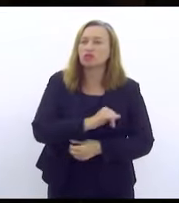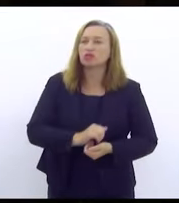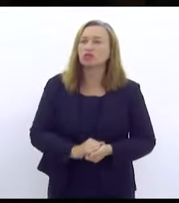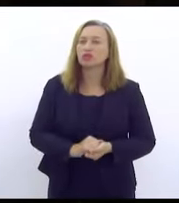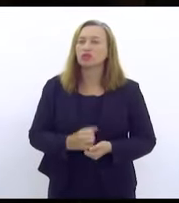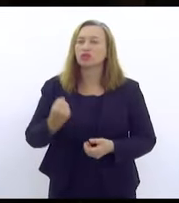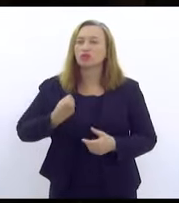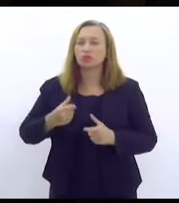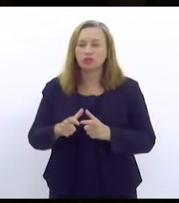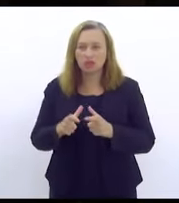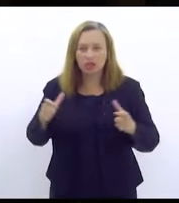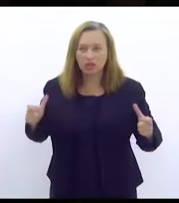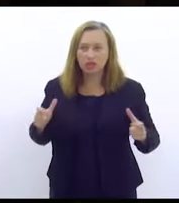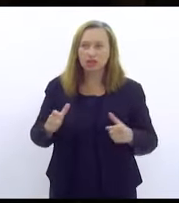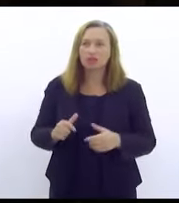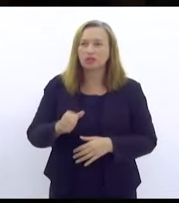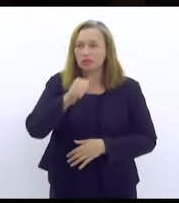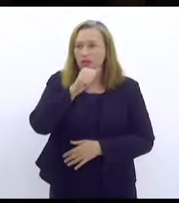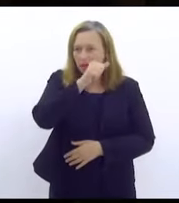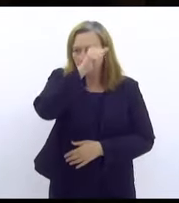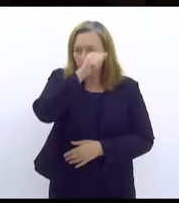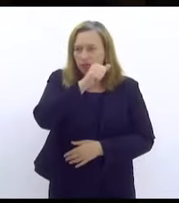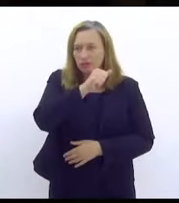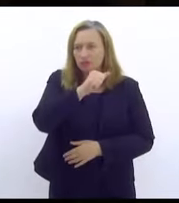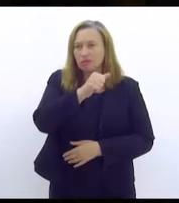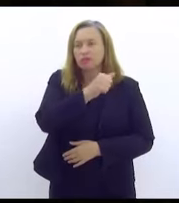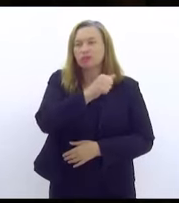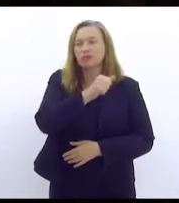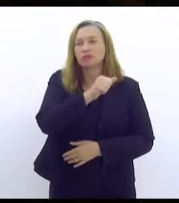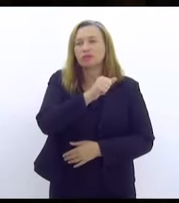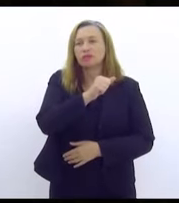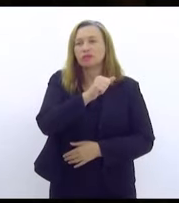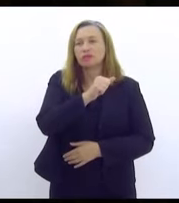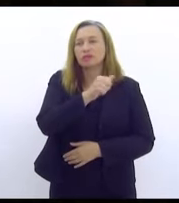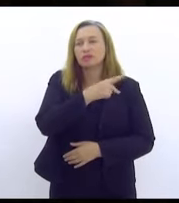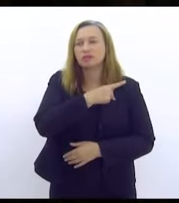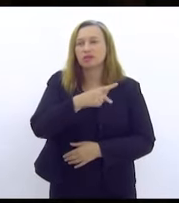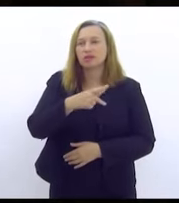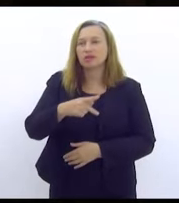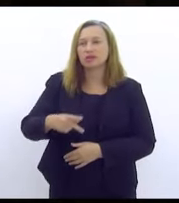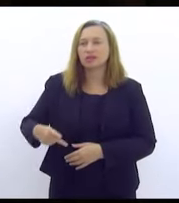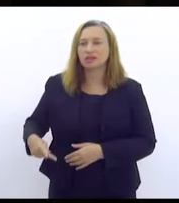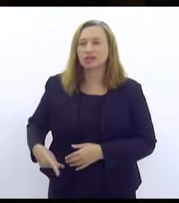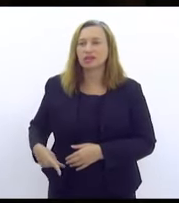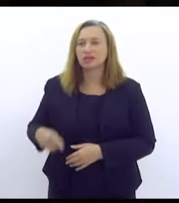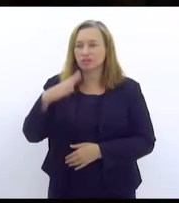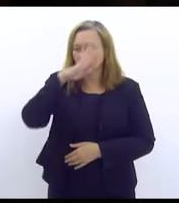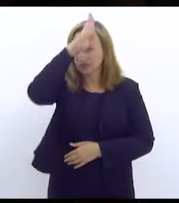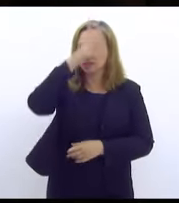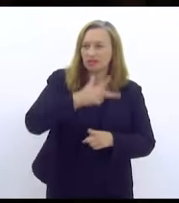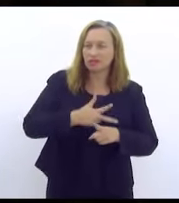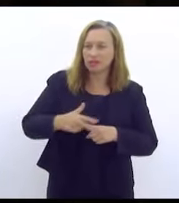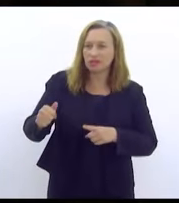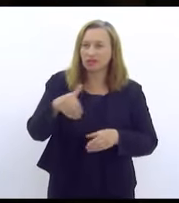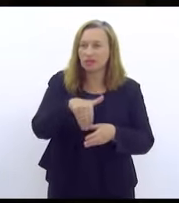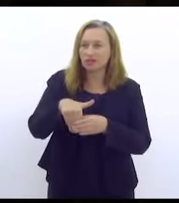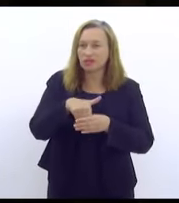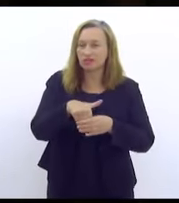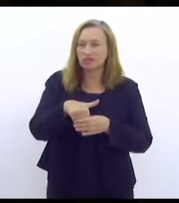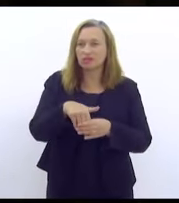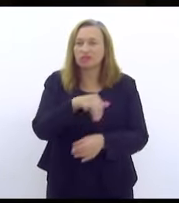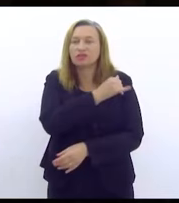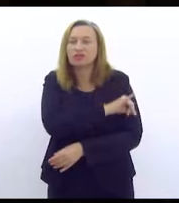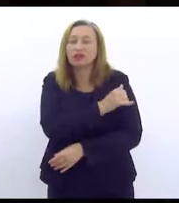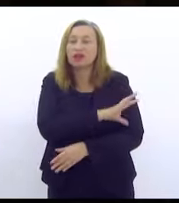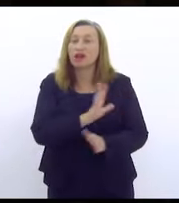haja vista que o presidente Bolsonaro venceu as eleições no Rio de Janeiro. Fica claro que ele está tentando